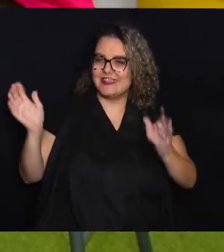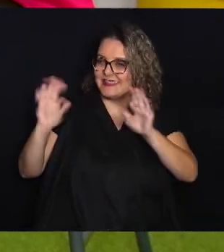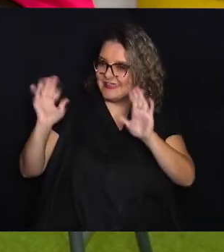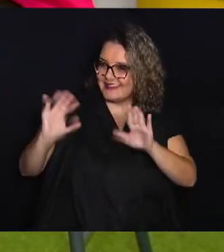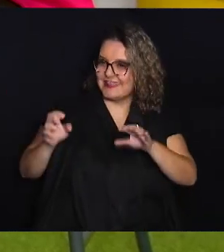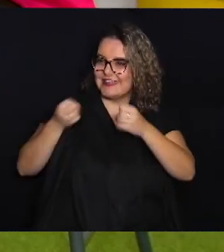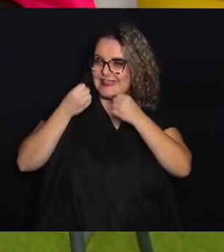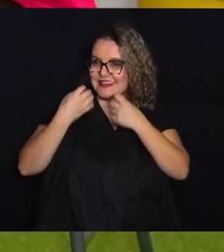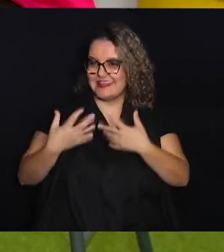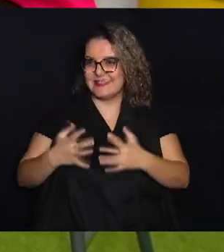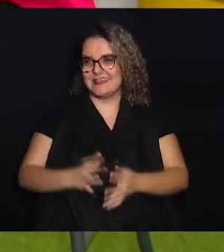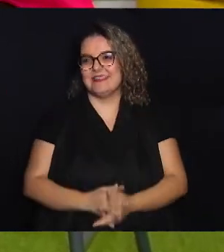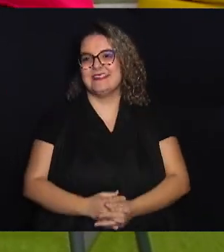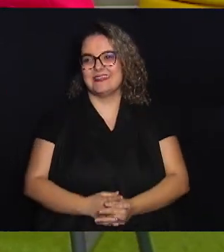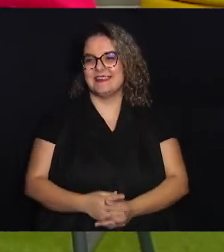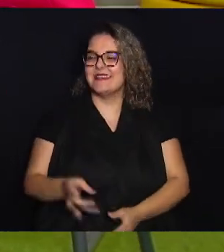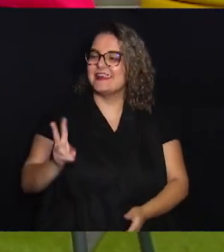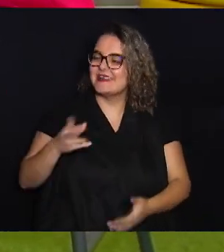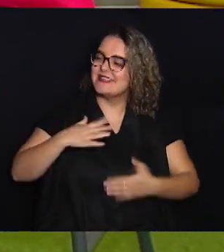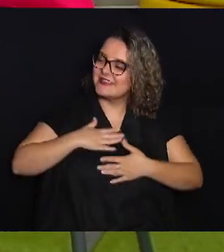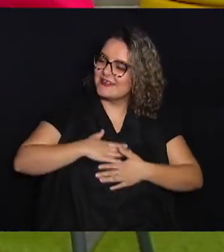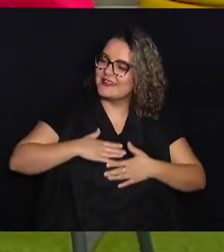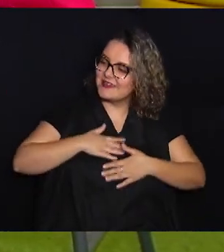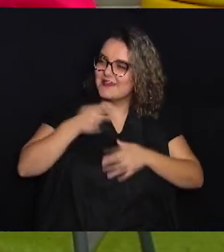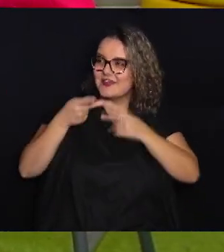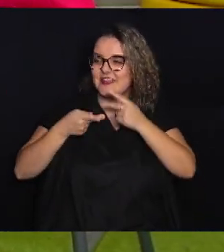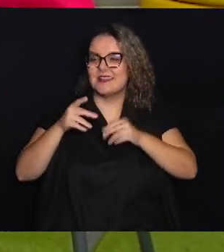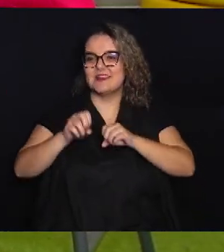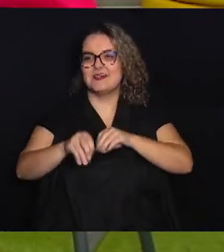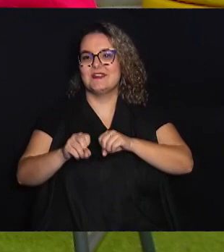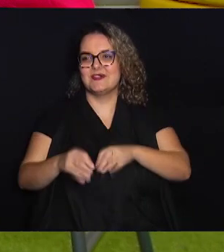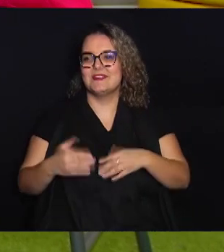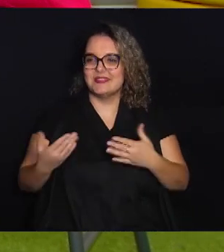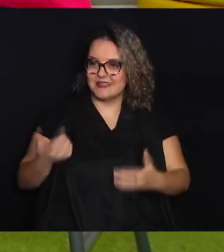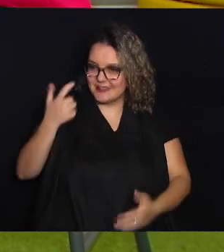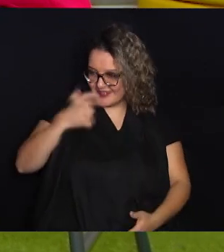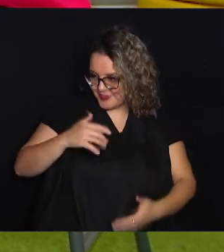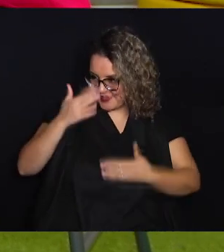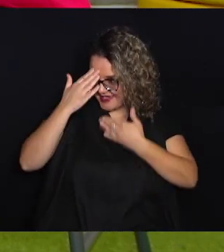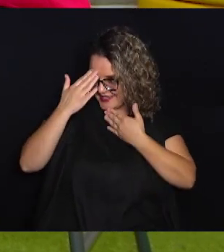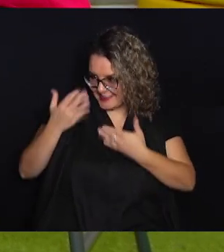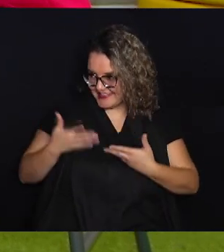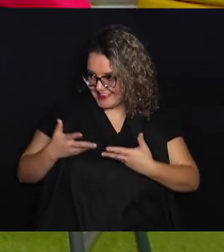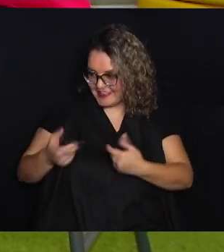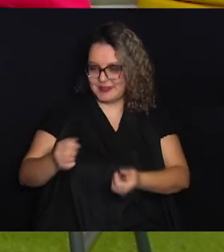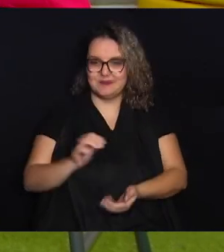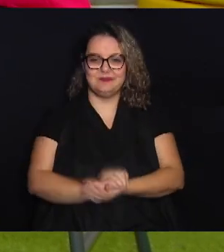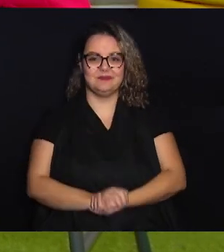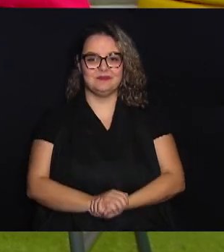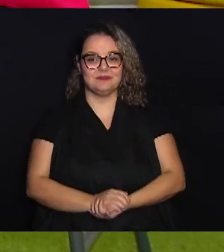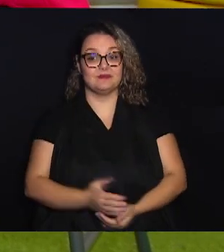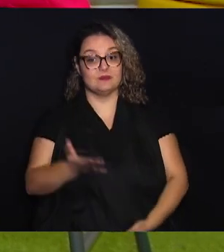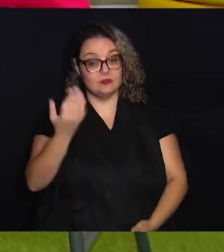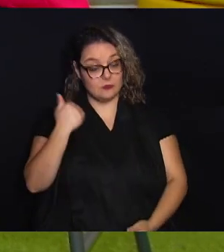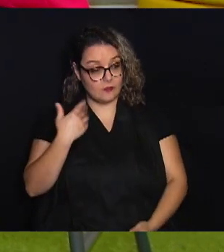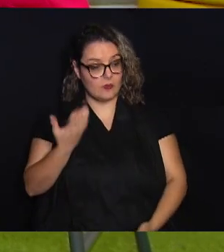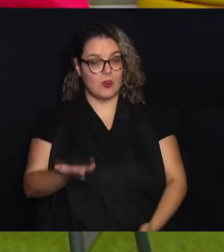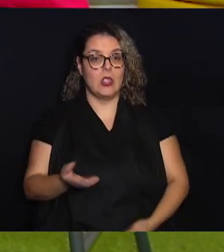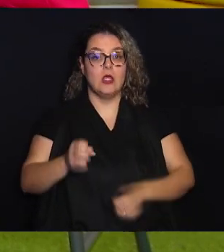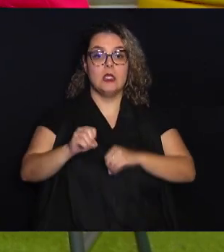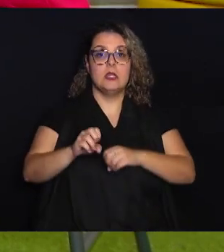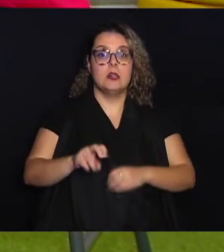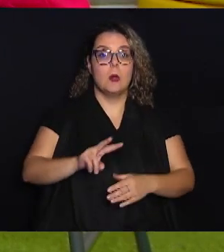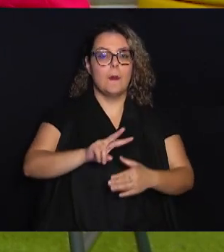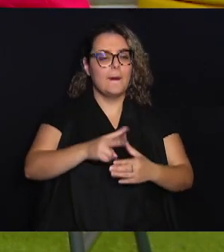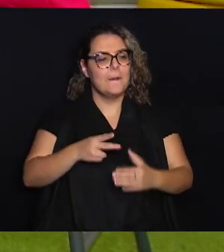tudo bem? É sempre um prazer falar sobre educação, então sou eu que agradeço aí o convite. Bom, vamos lá então, ensino bilíngue.